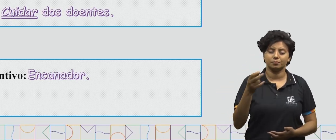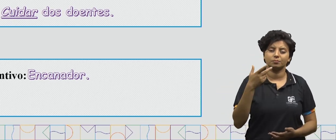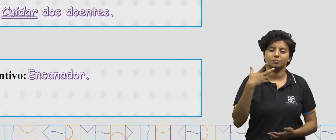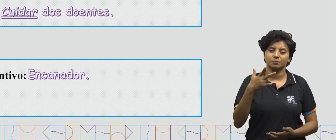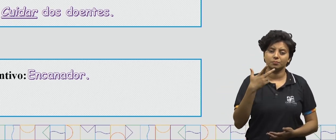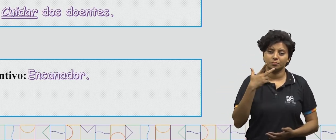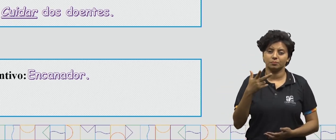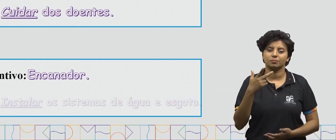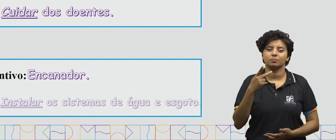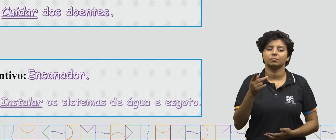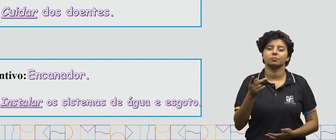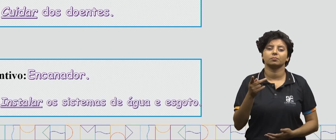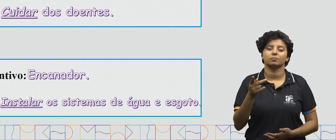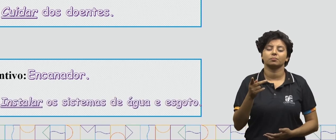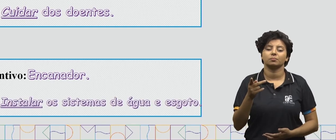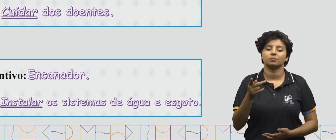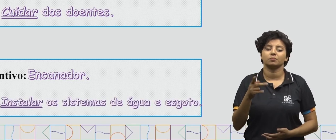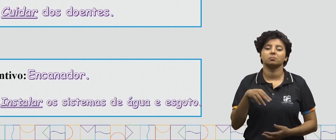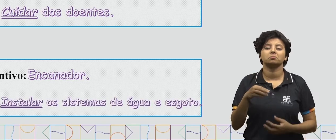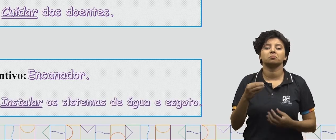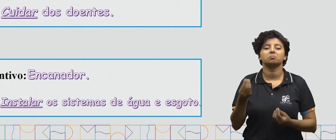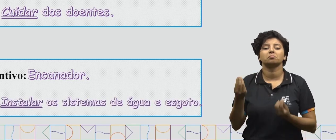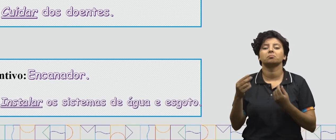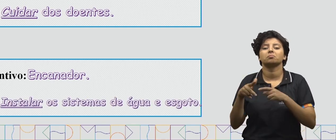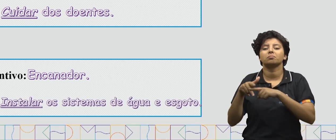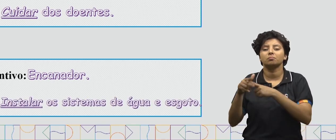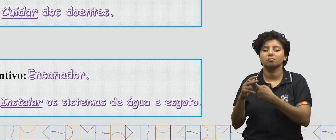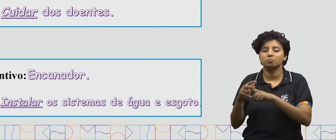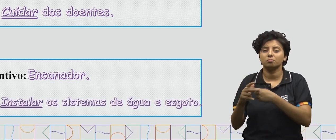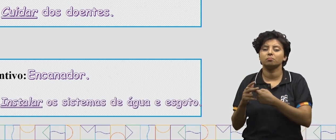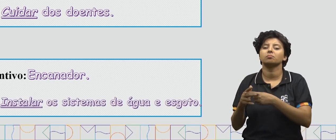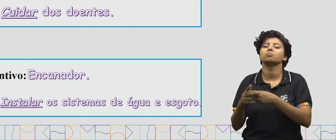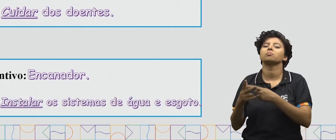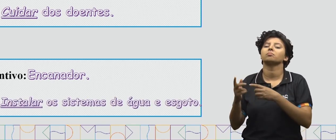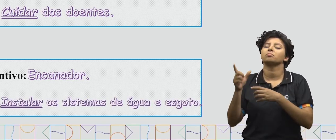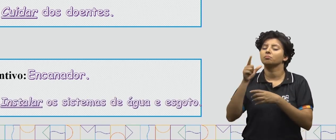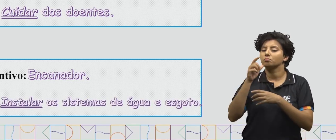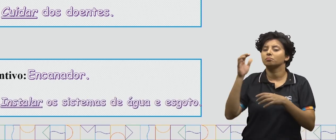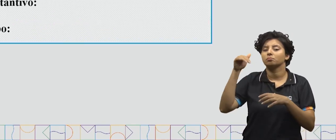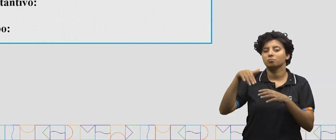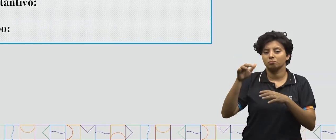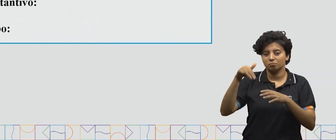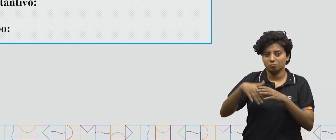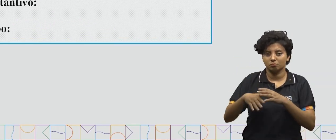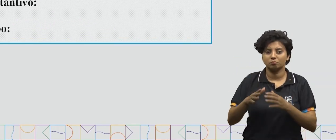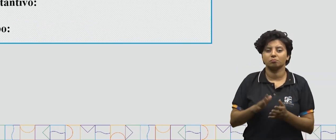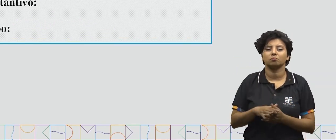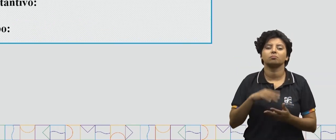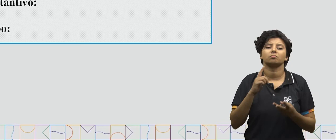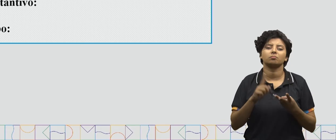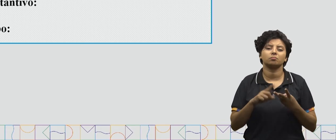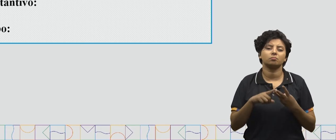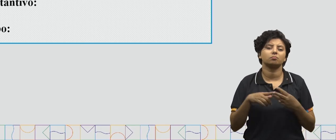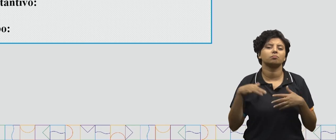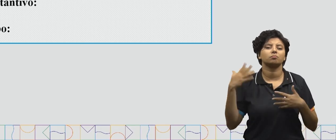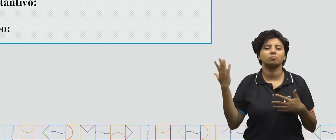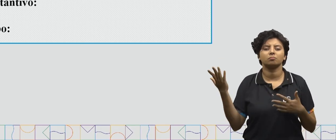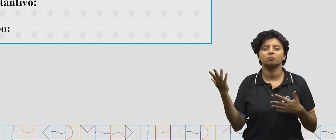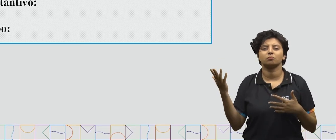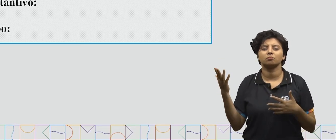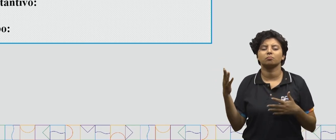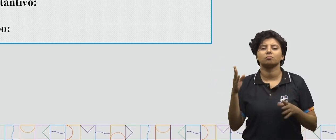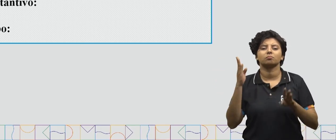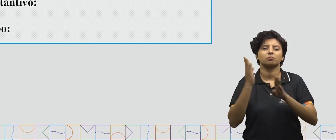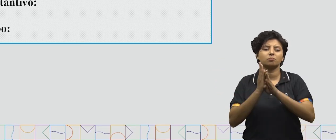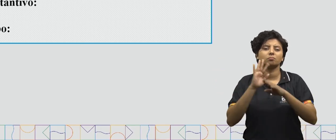Acertou quem disse instalar os sistemas de água e esgoto. Essa terceira profissão, você